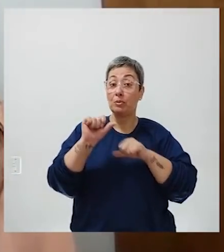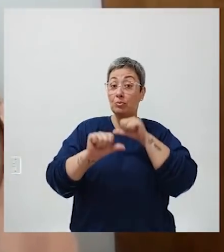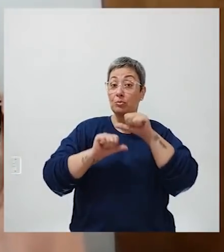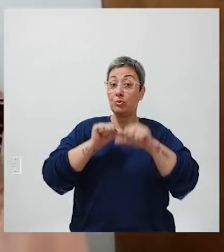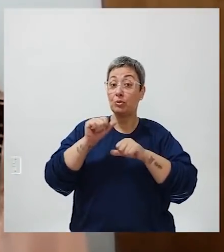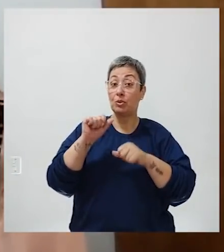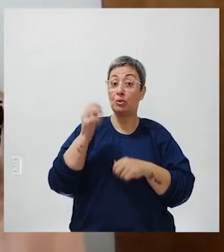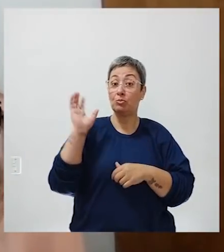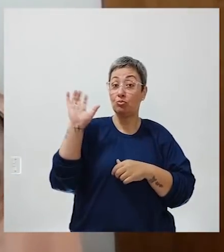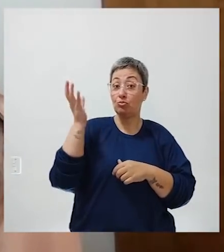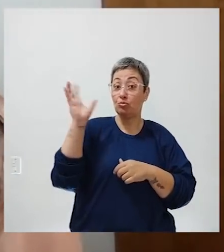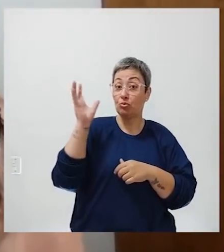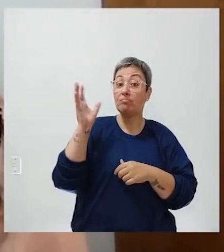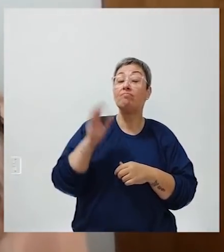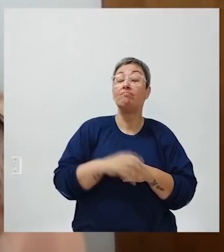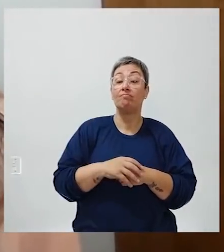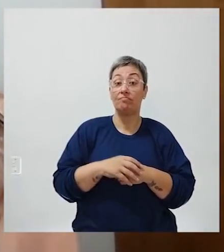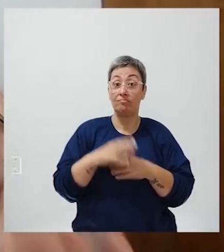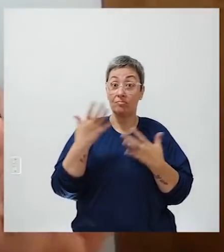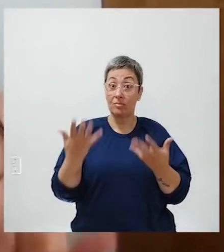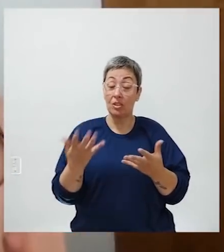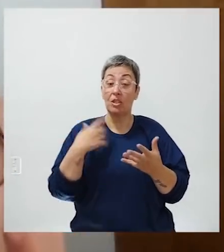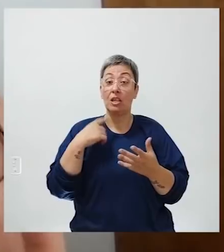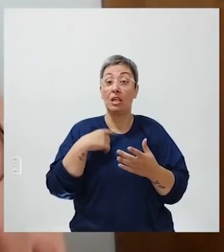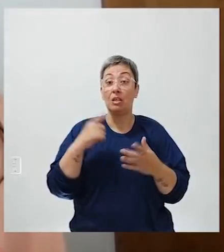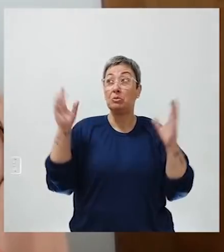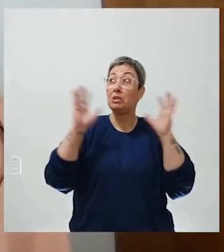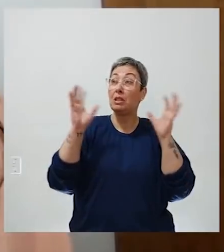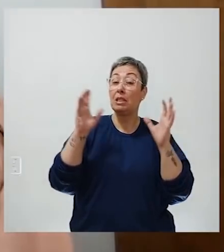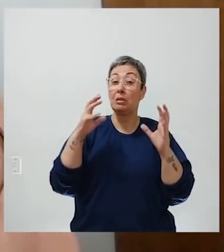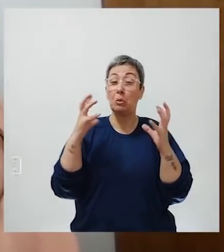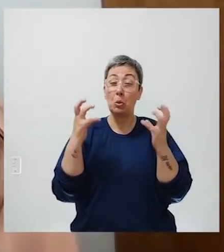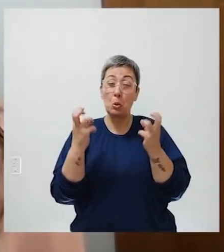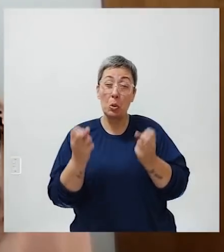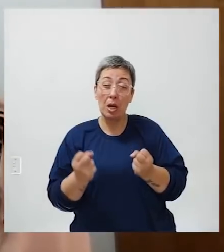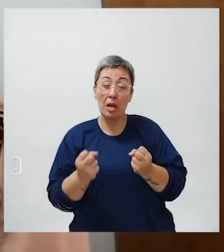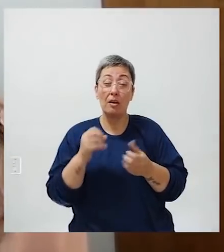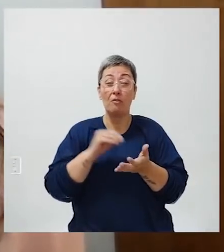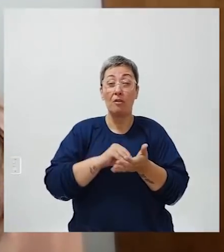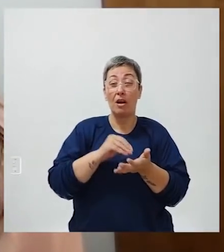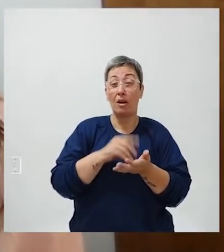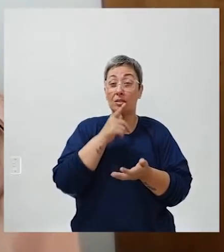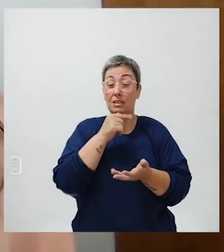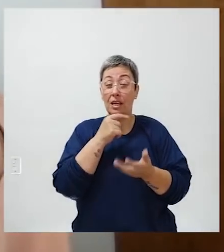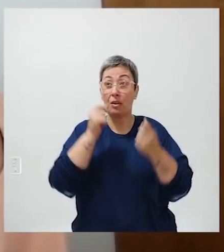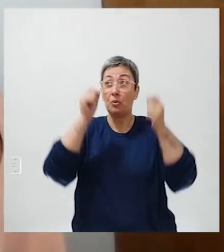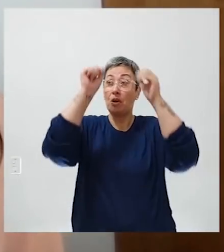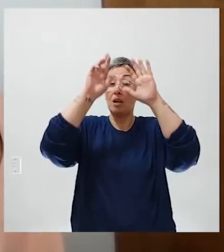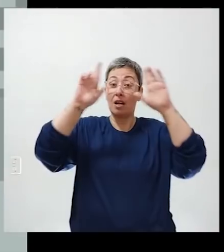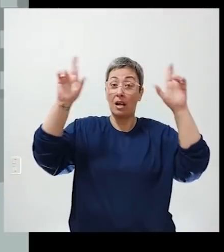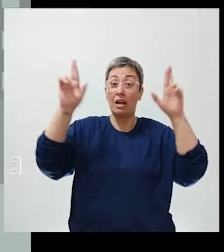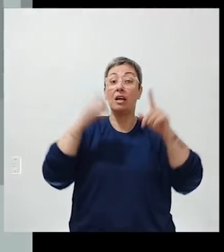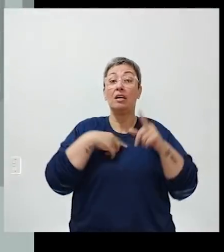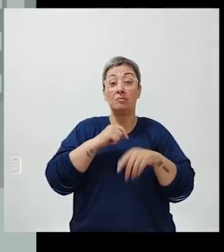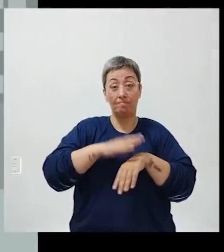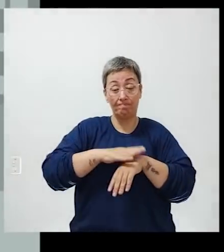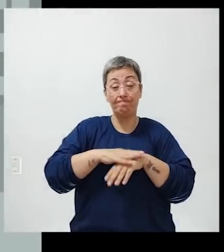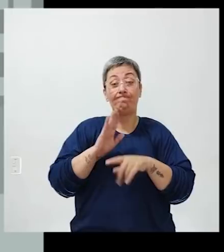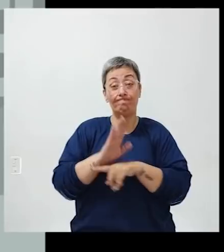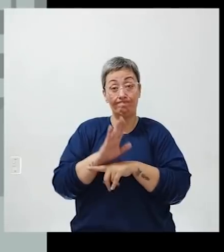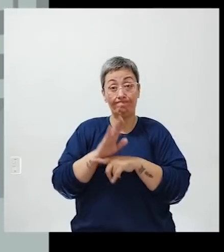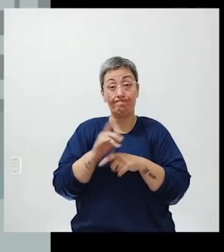mudanças e oscilações climáticas. O tempo seco, a baixa umidade relativa do ar são fatores que